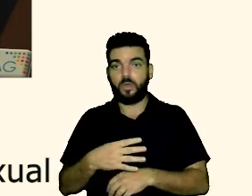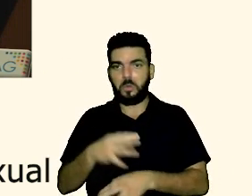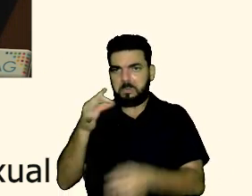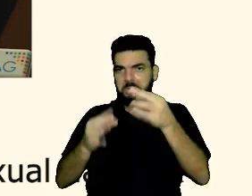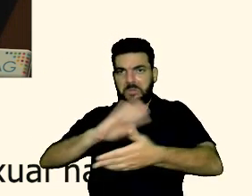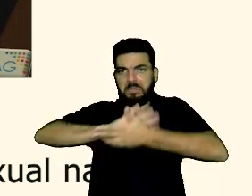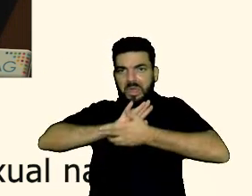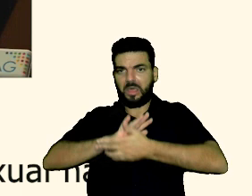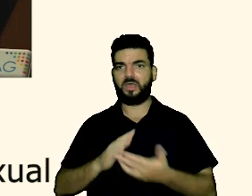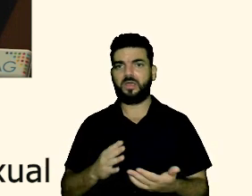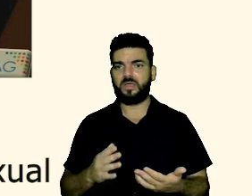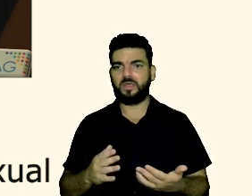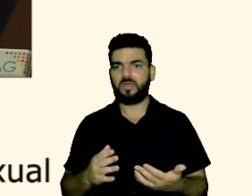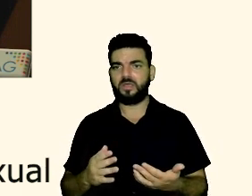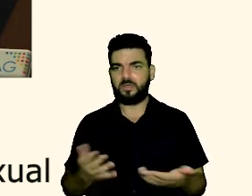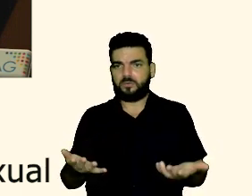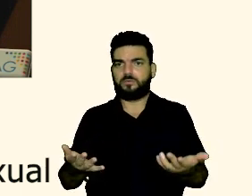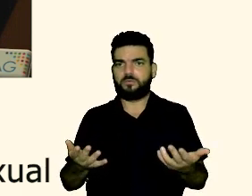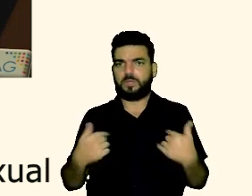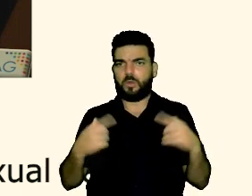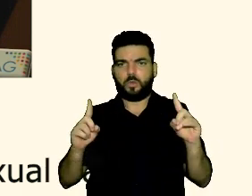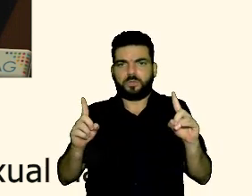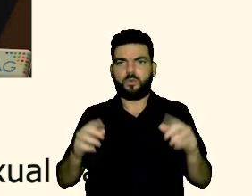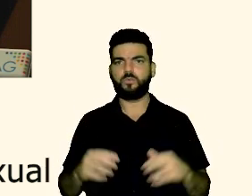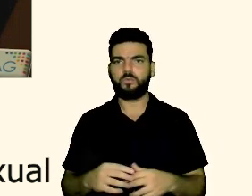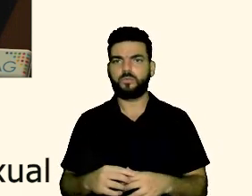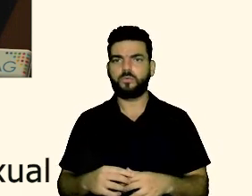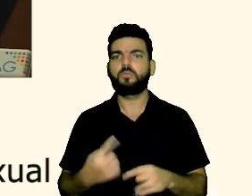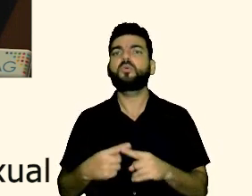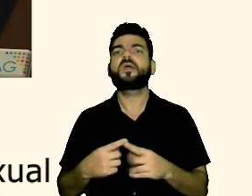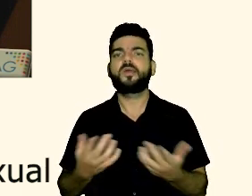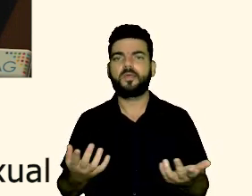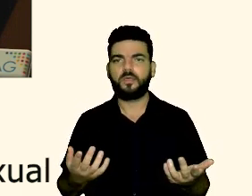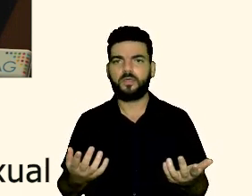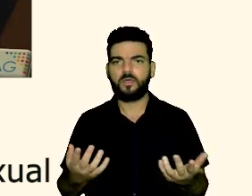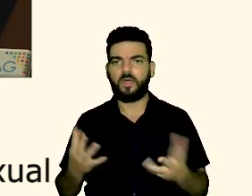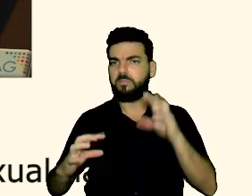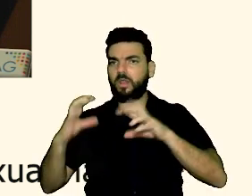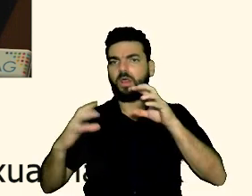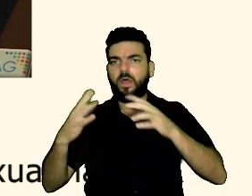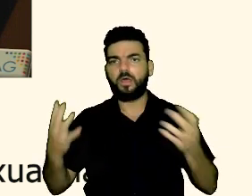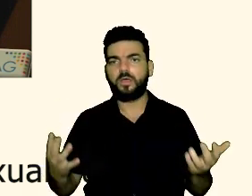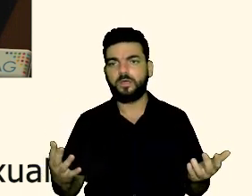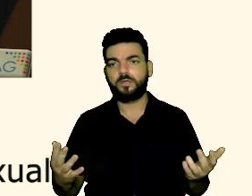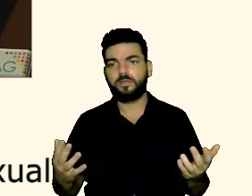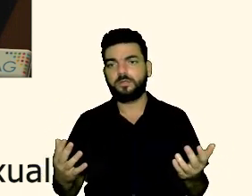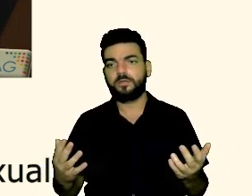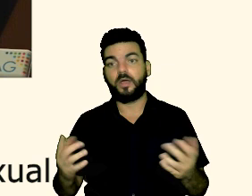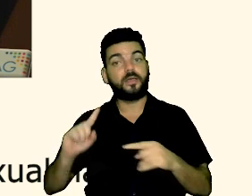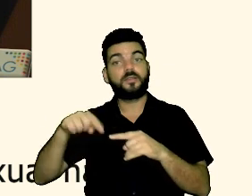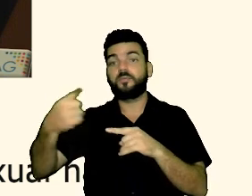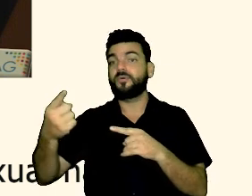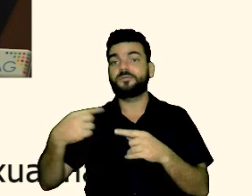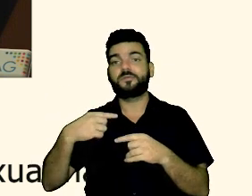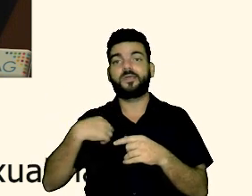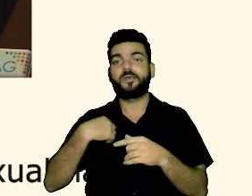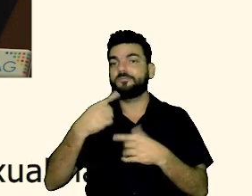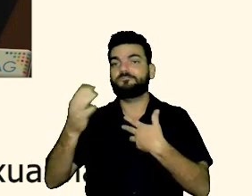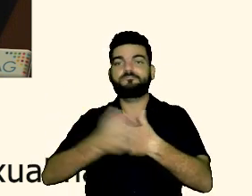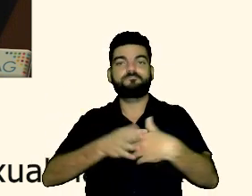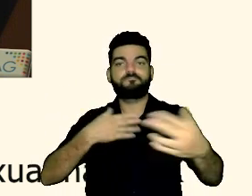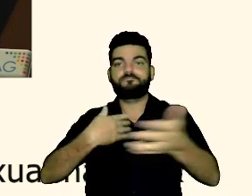Por que que eu sou responsável, né? O que vem depois já quase não vai nem mais importar, né? Eu preciso do quê? De